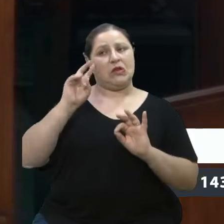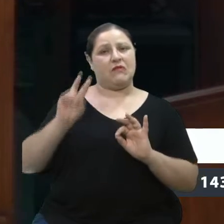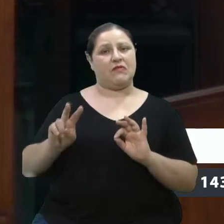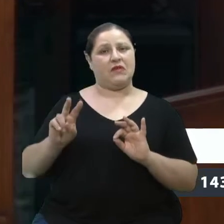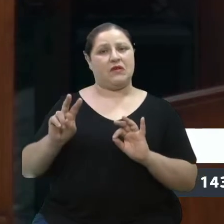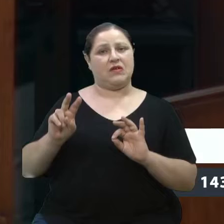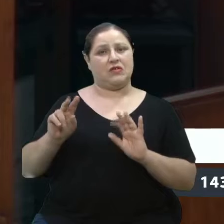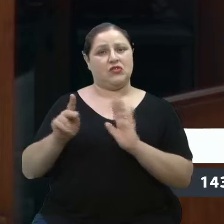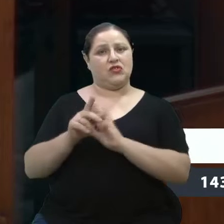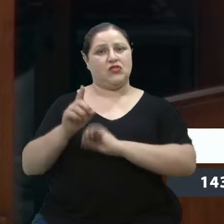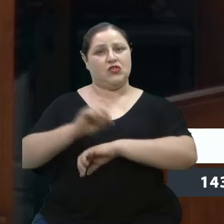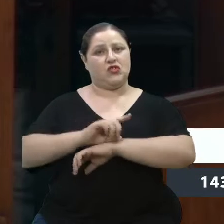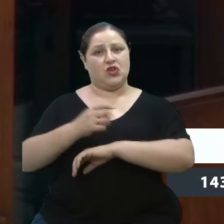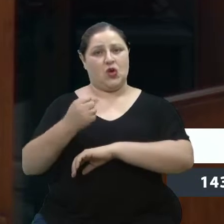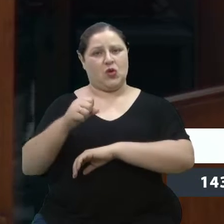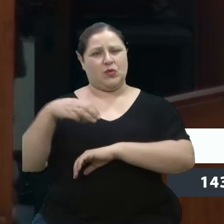aqui.